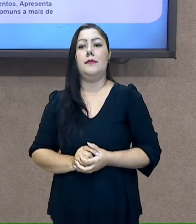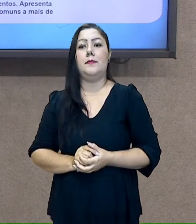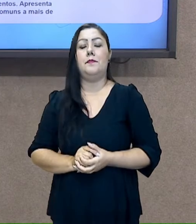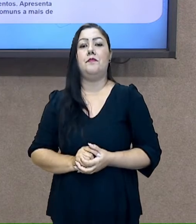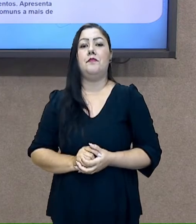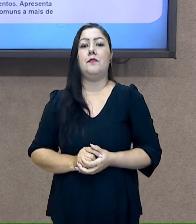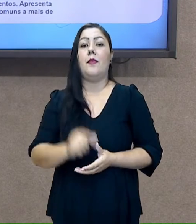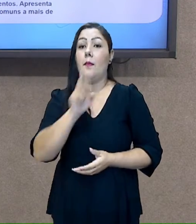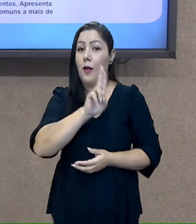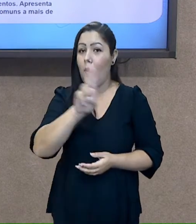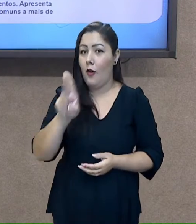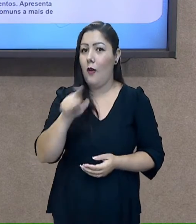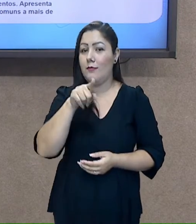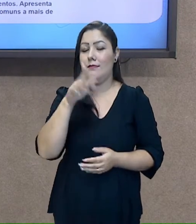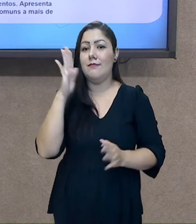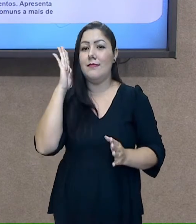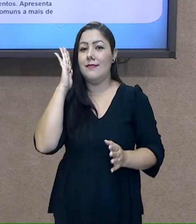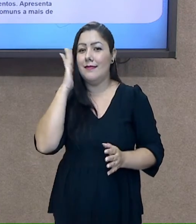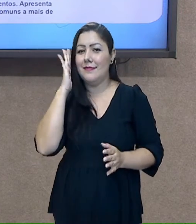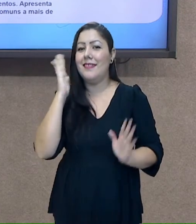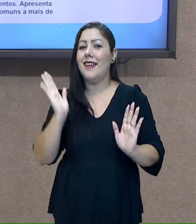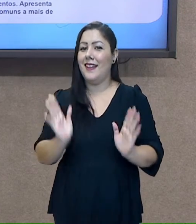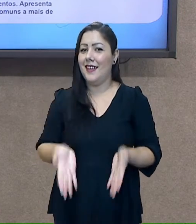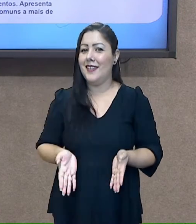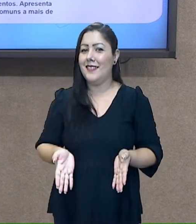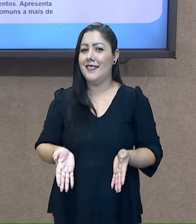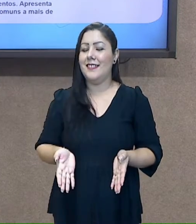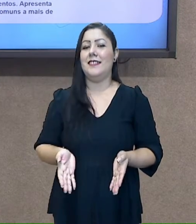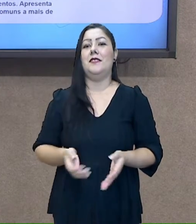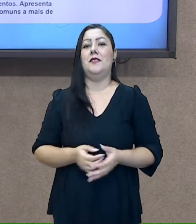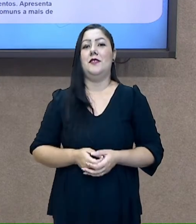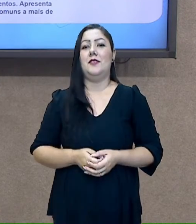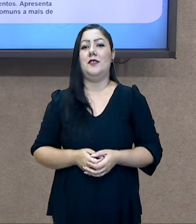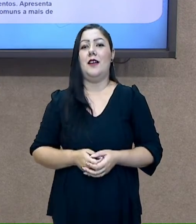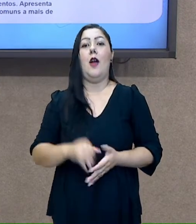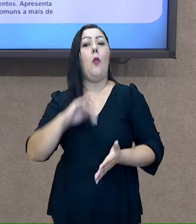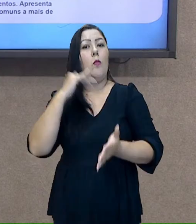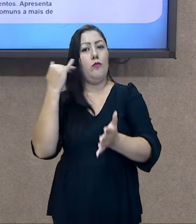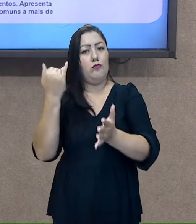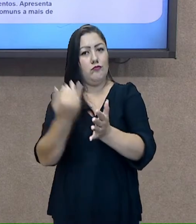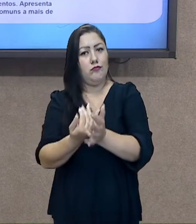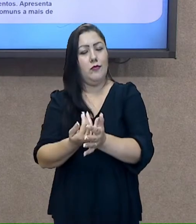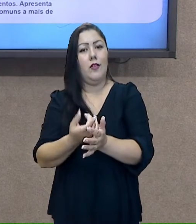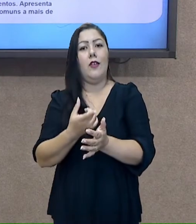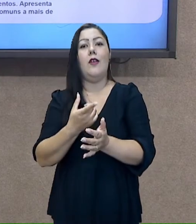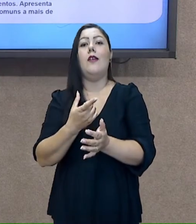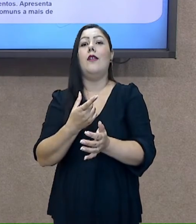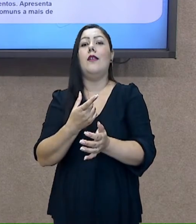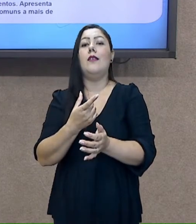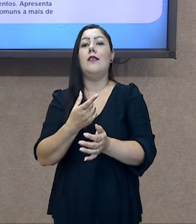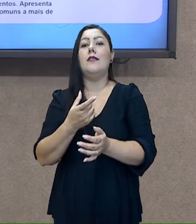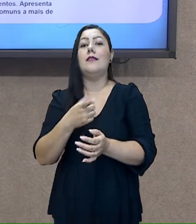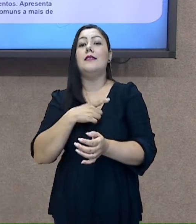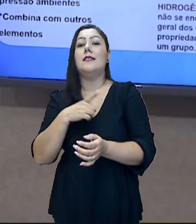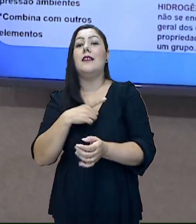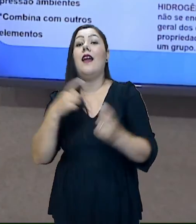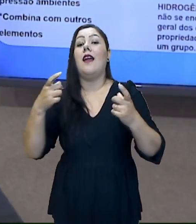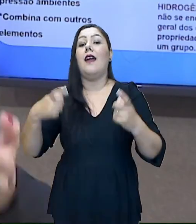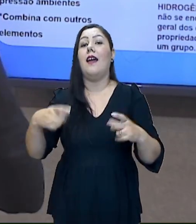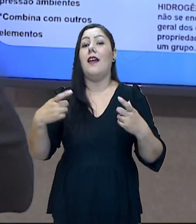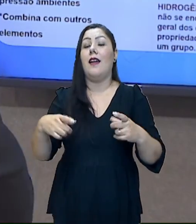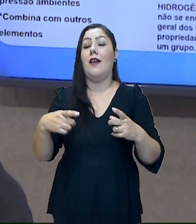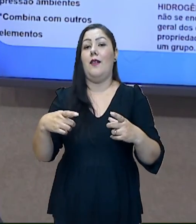Pelo nome, a gente já sabe uma propriedade. Todos se encontram em qual estado físico? Óbvio, não